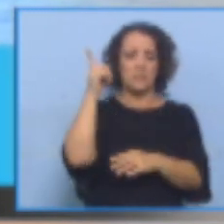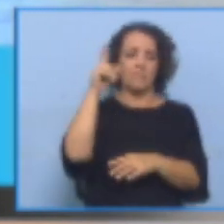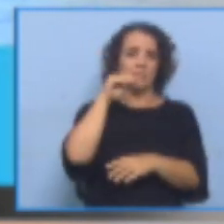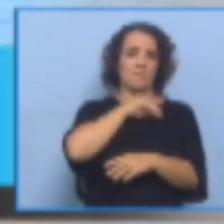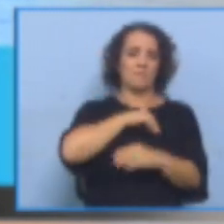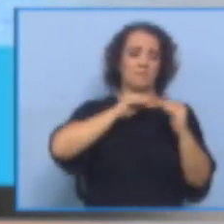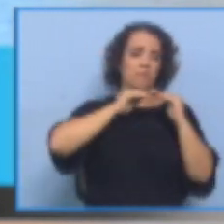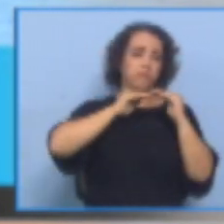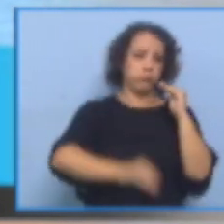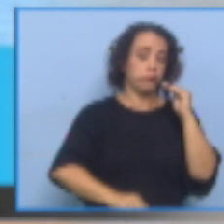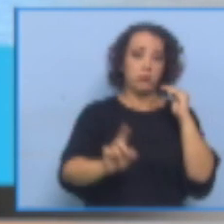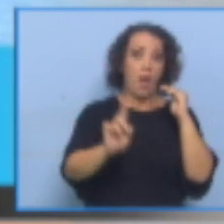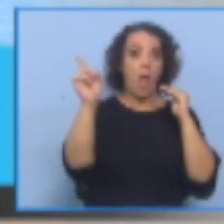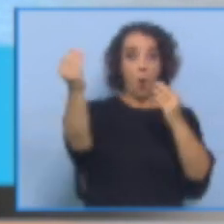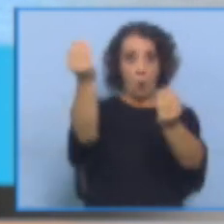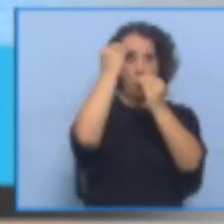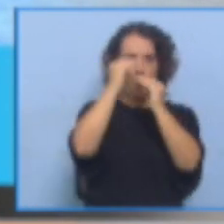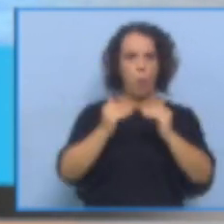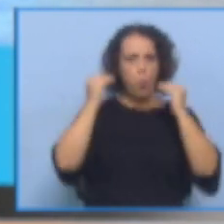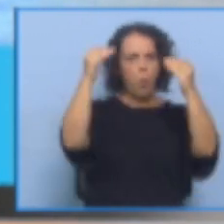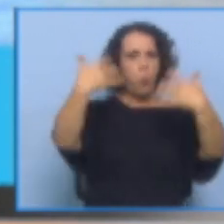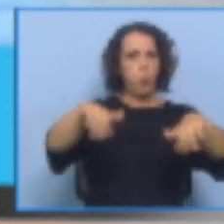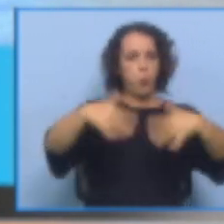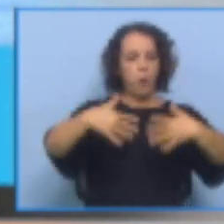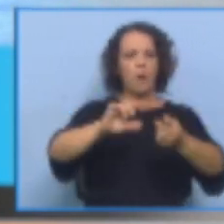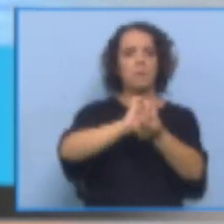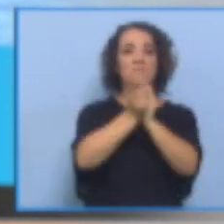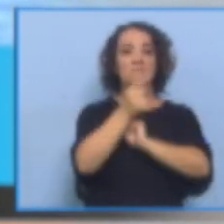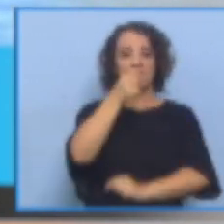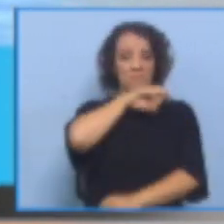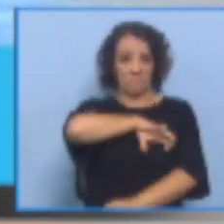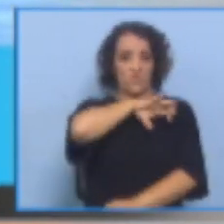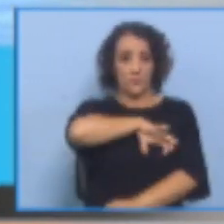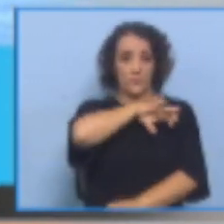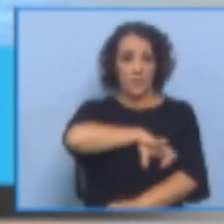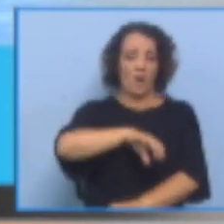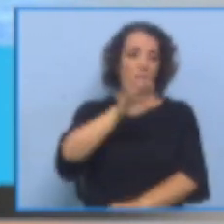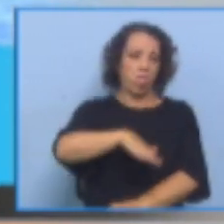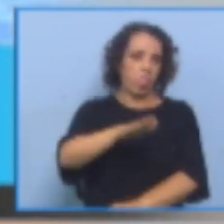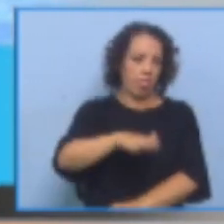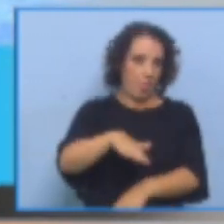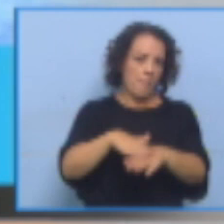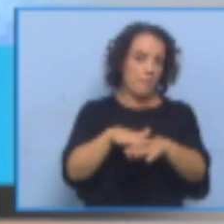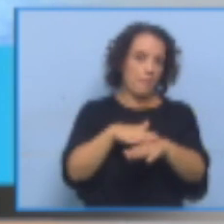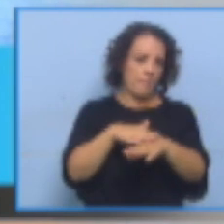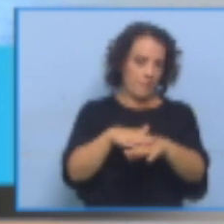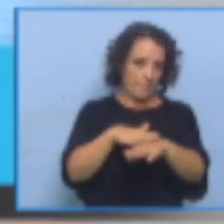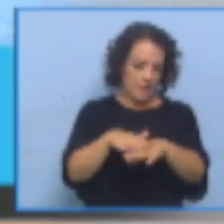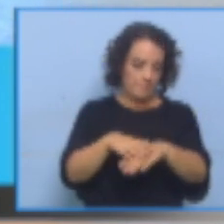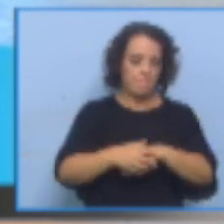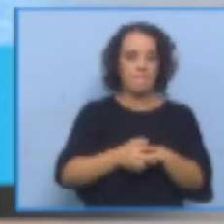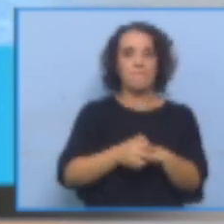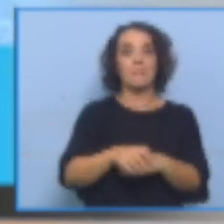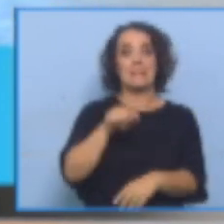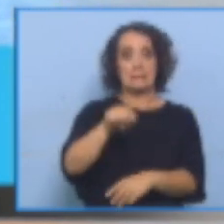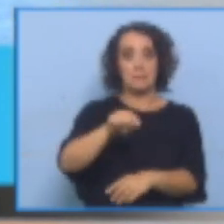aliás, eles têm níveis superiores de qualificação, mas têm níveis muito baixos de salário mínimo. É um